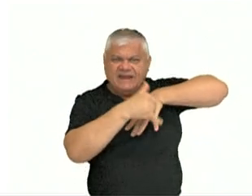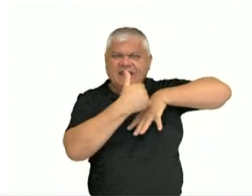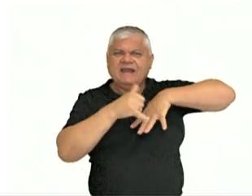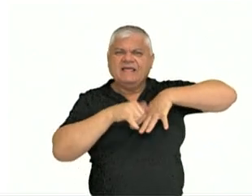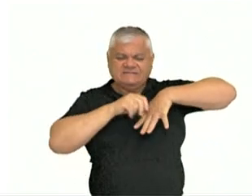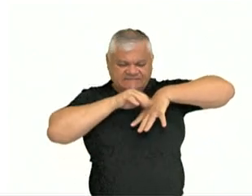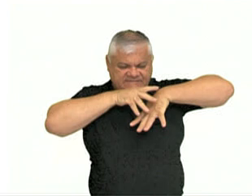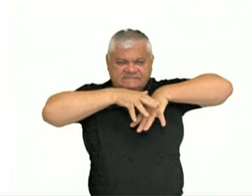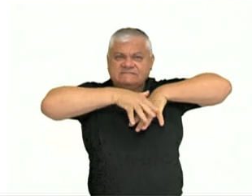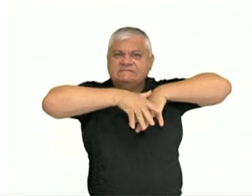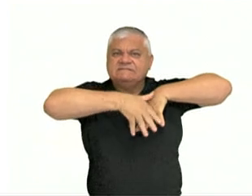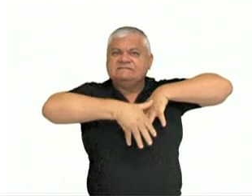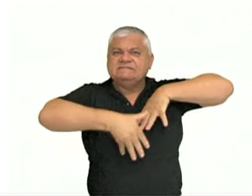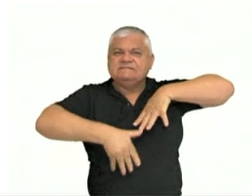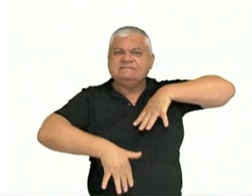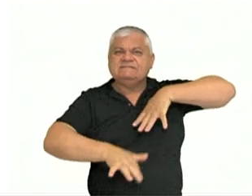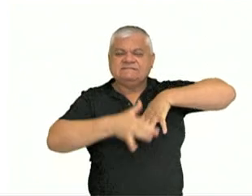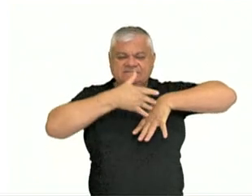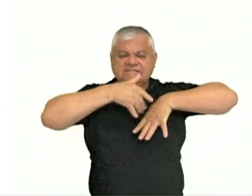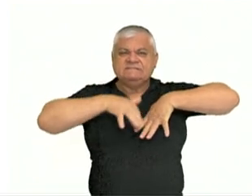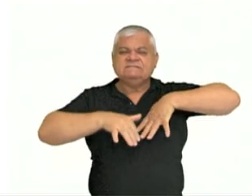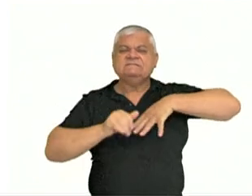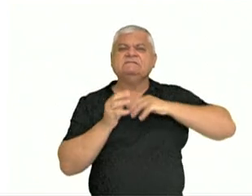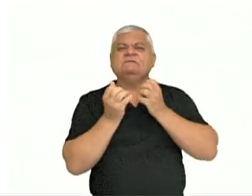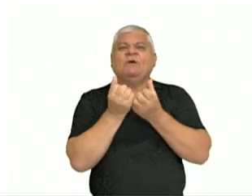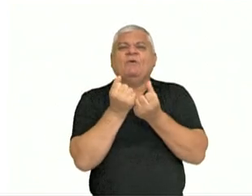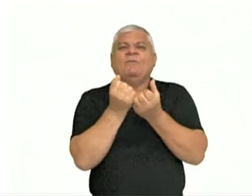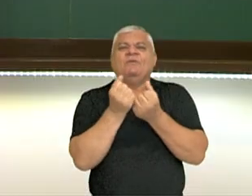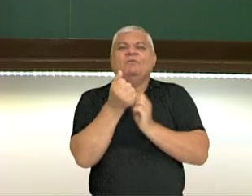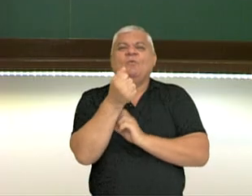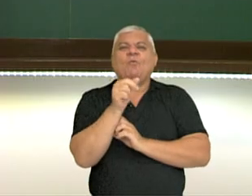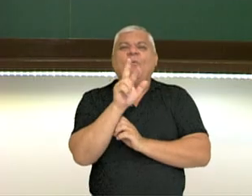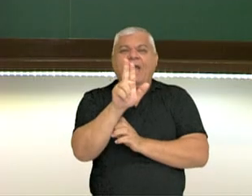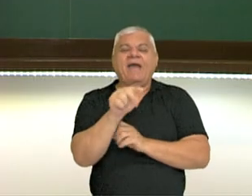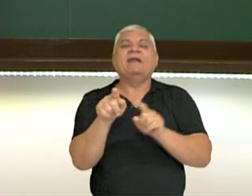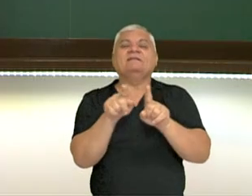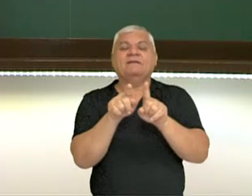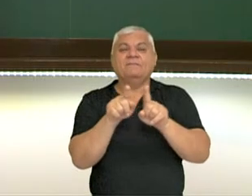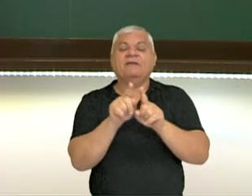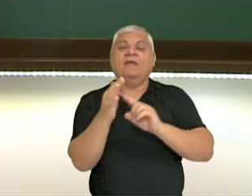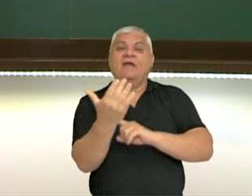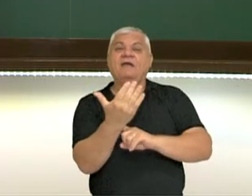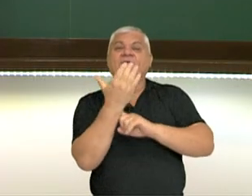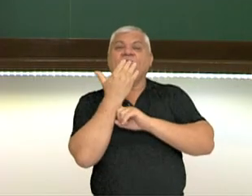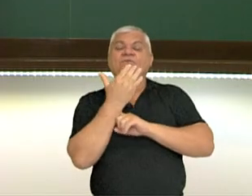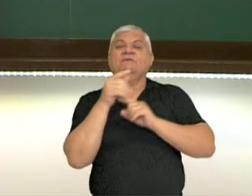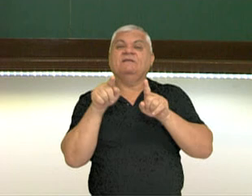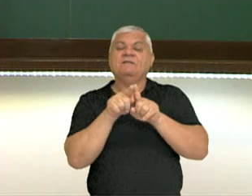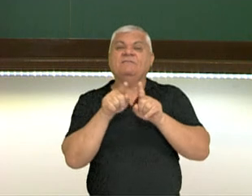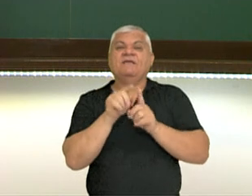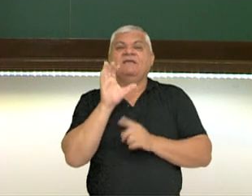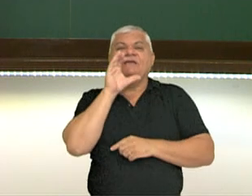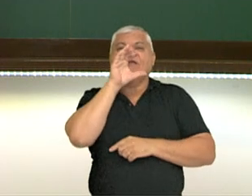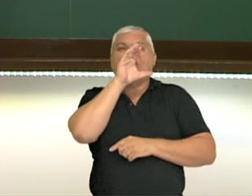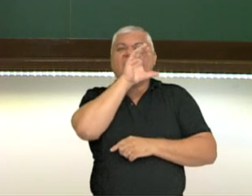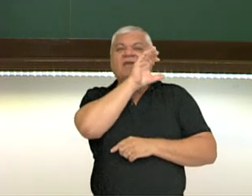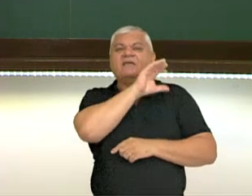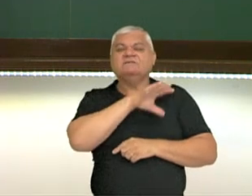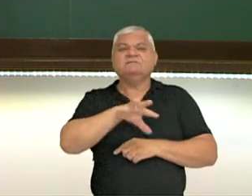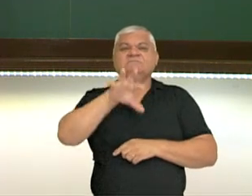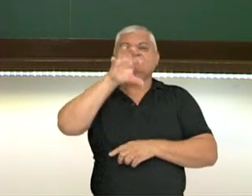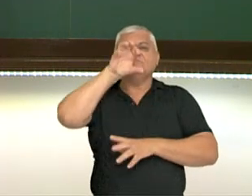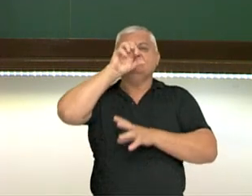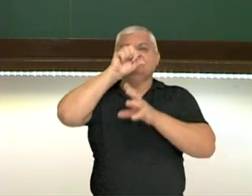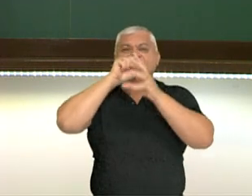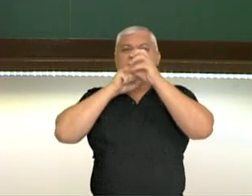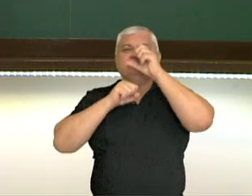que contribui para umedecer o ar, tá? E ao mesmo tempo aquecer o ar que vai entrando no